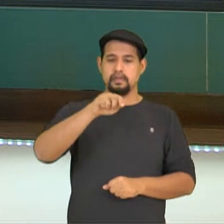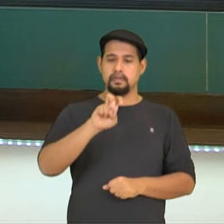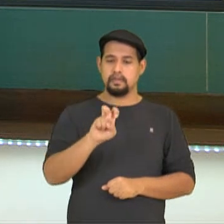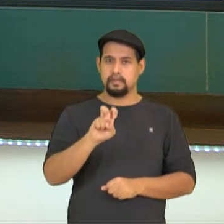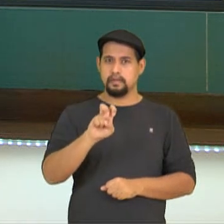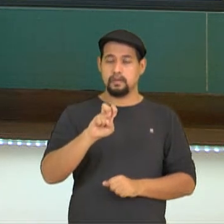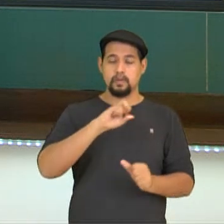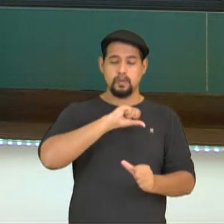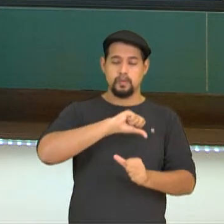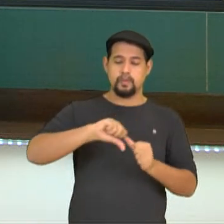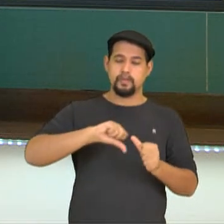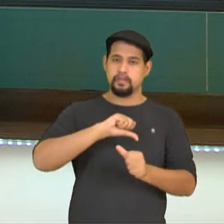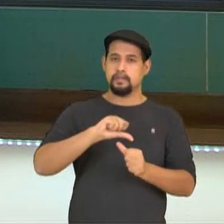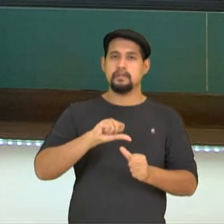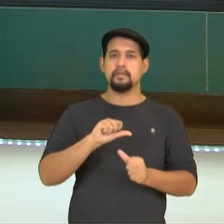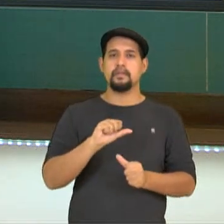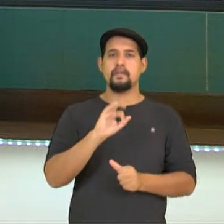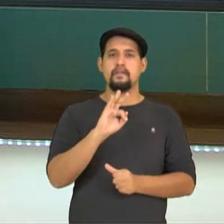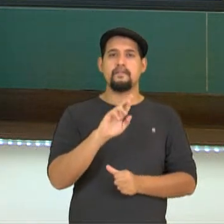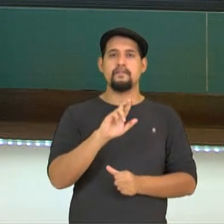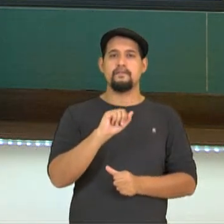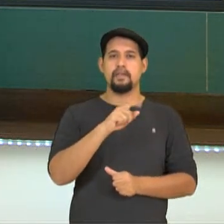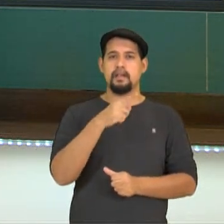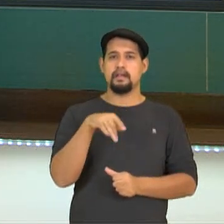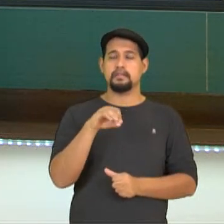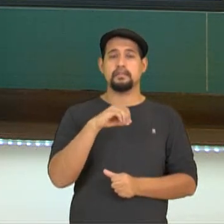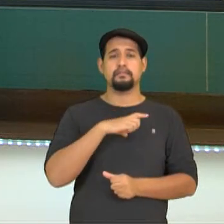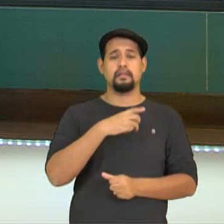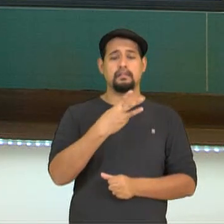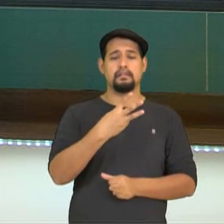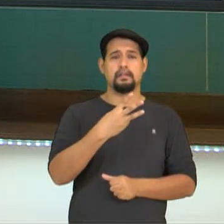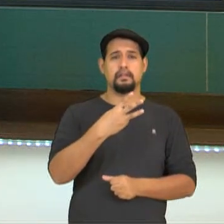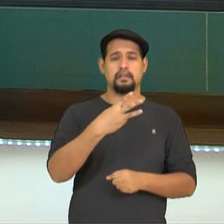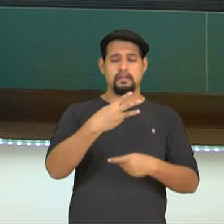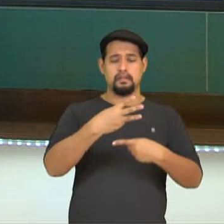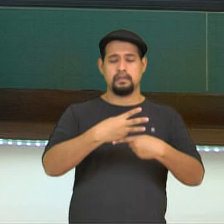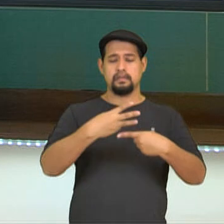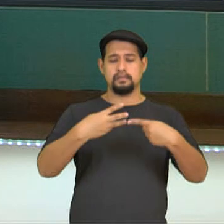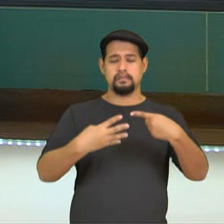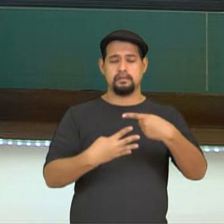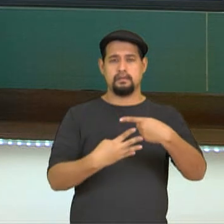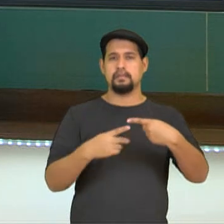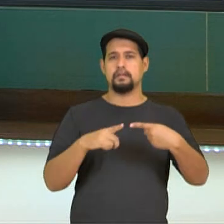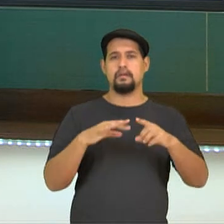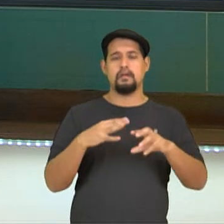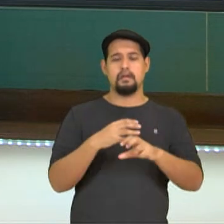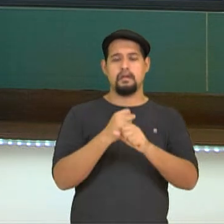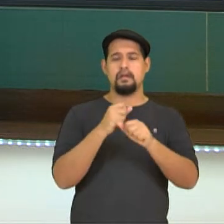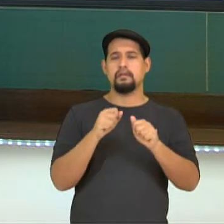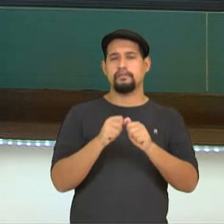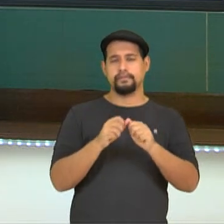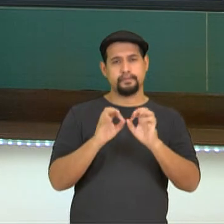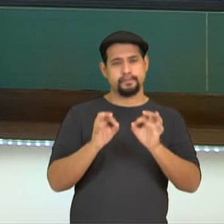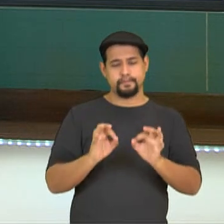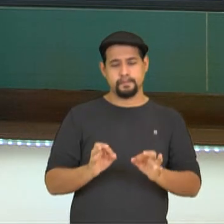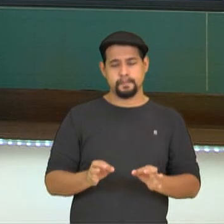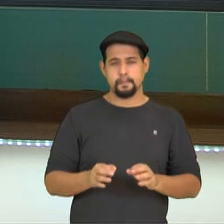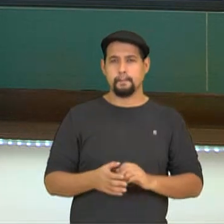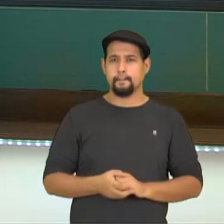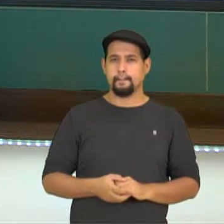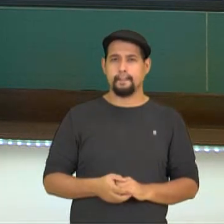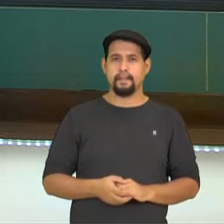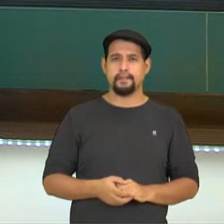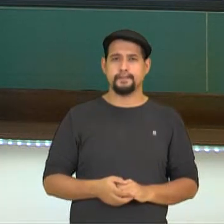0,75, transformando isso em fração, nós teremos 3/4, né? Conforme o cálculo feito corretamente.